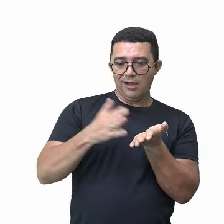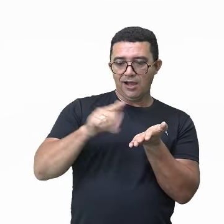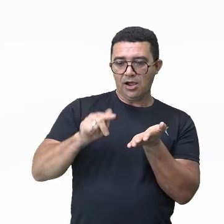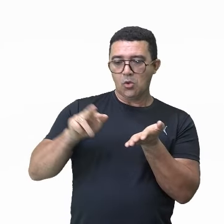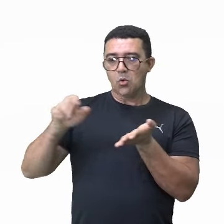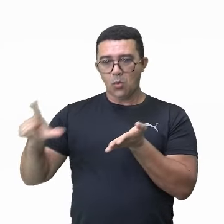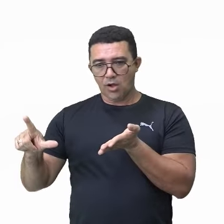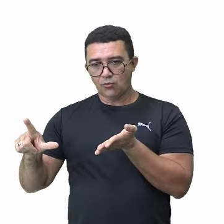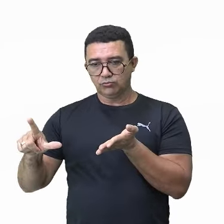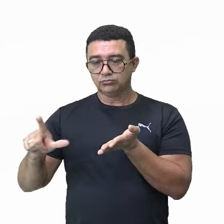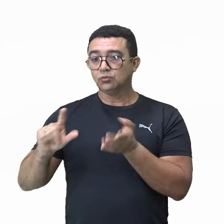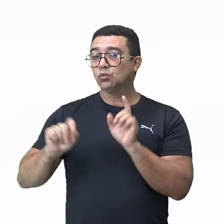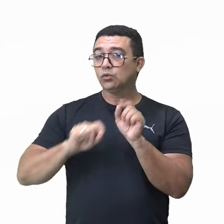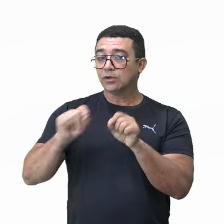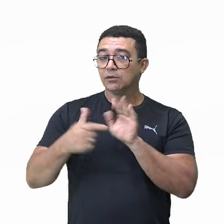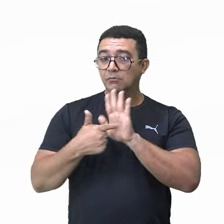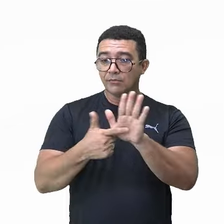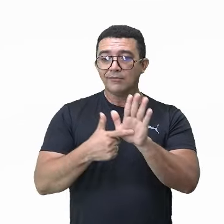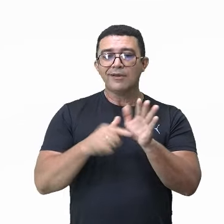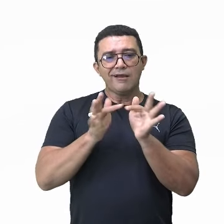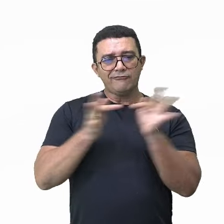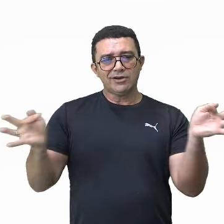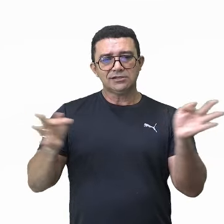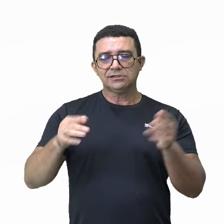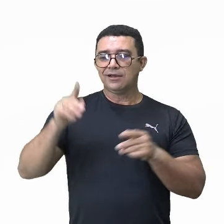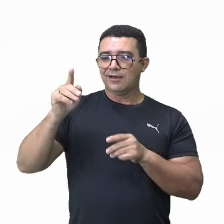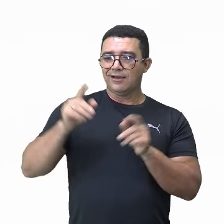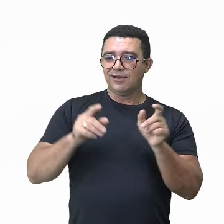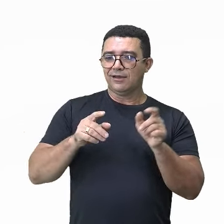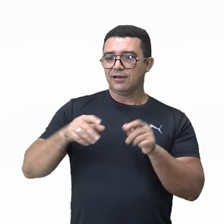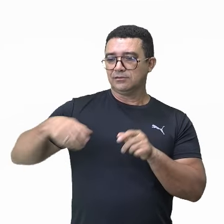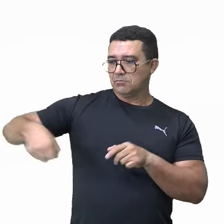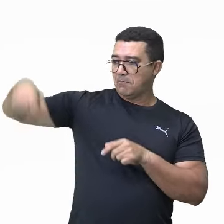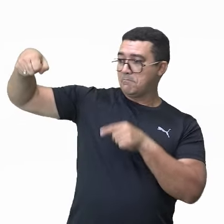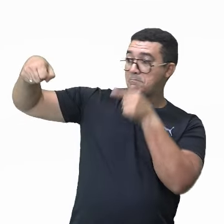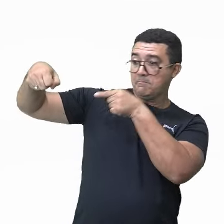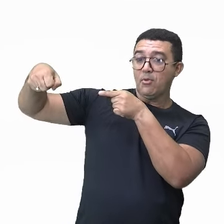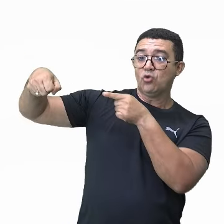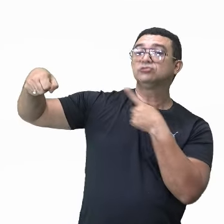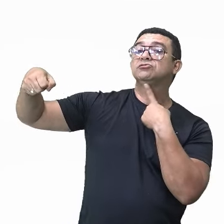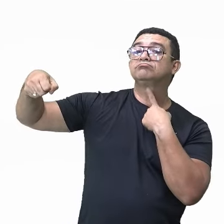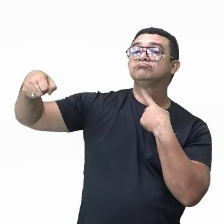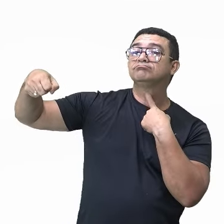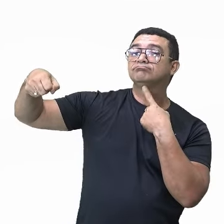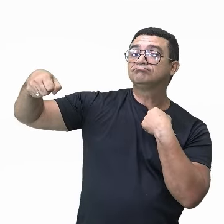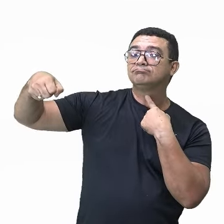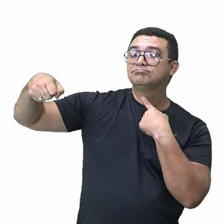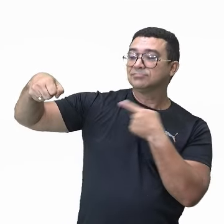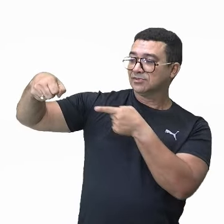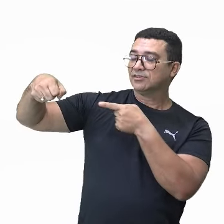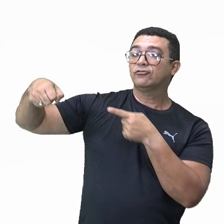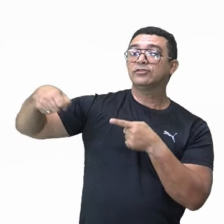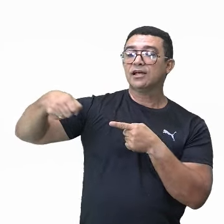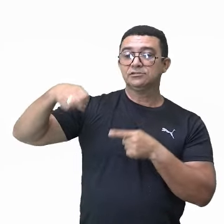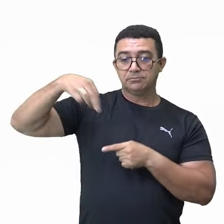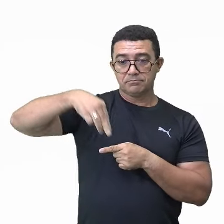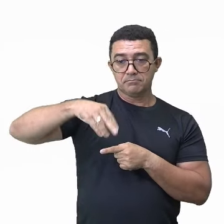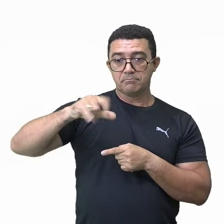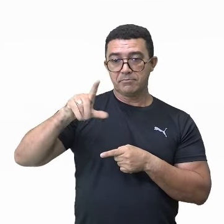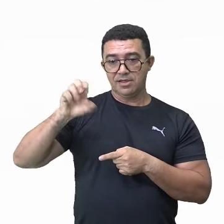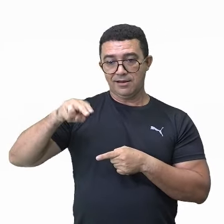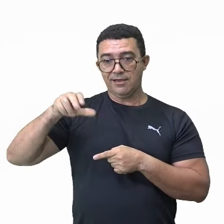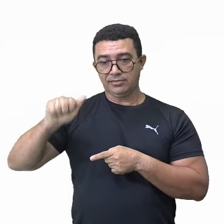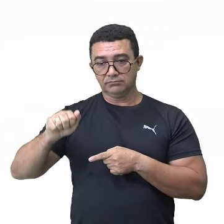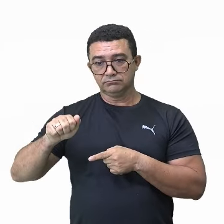Milena justamente porque a oração explicativa apresentada por vírgulas pode ser retirada pode ser arrancada em